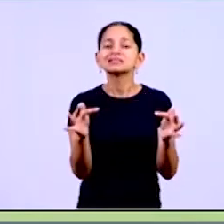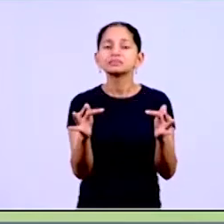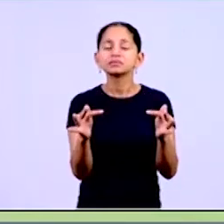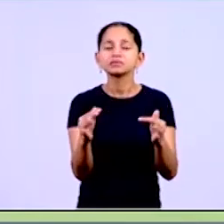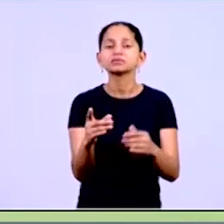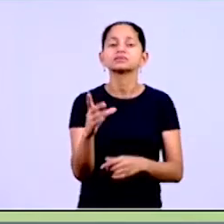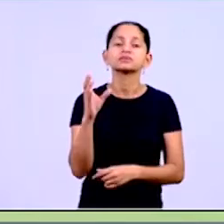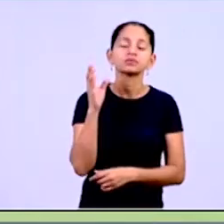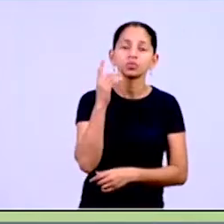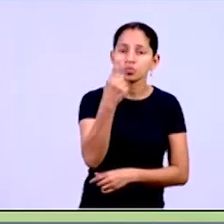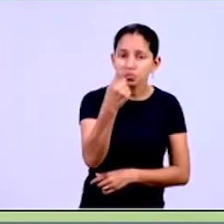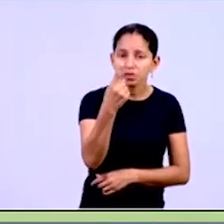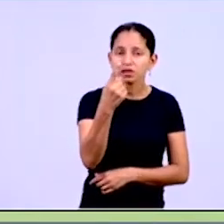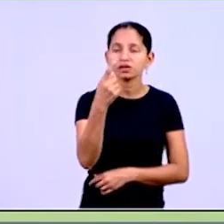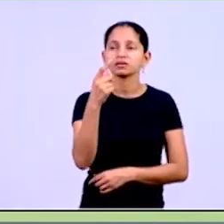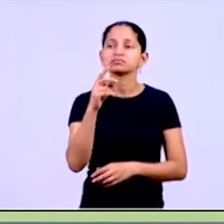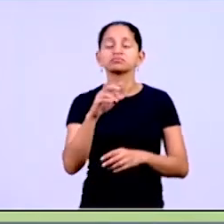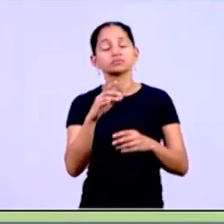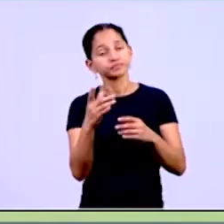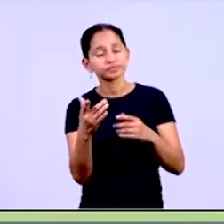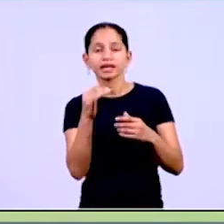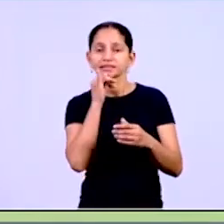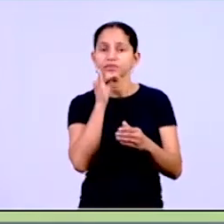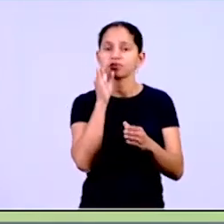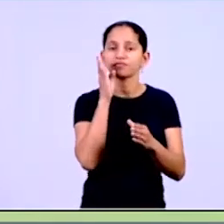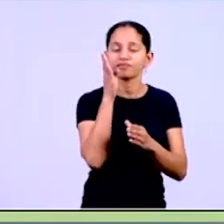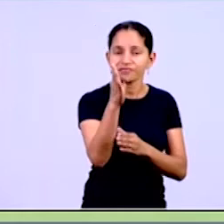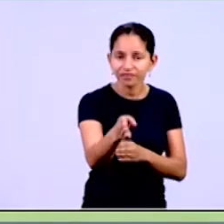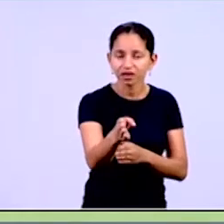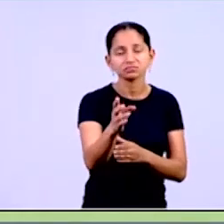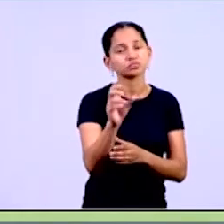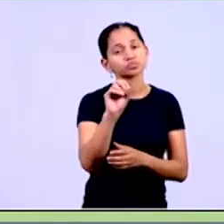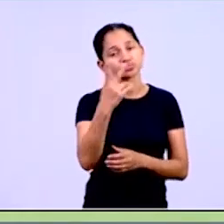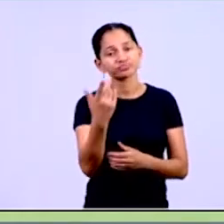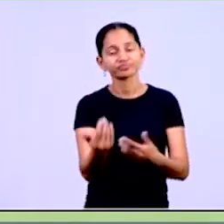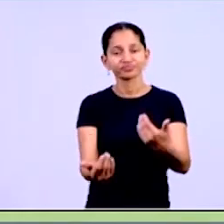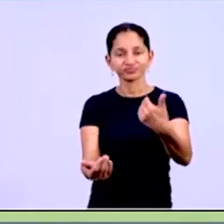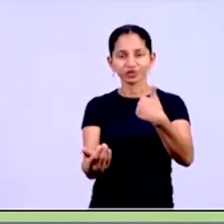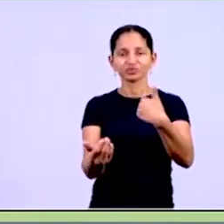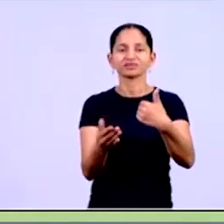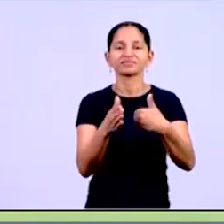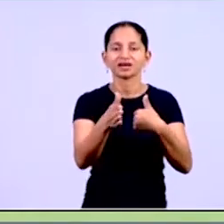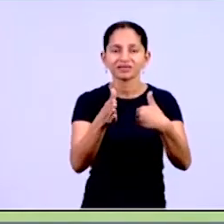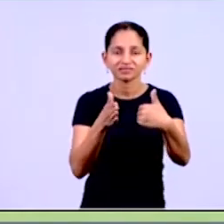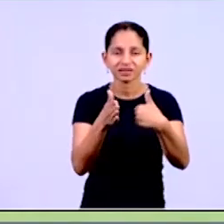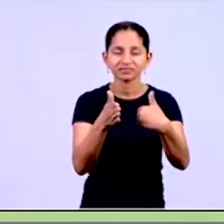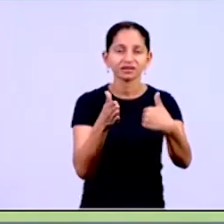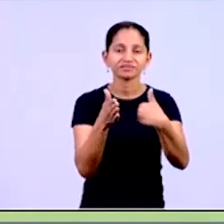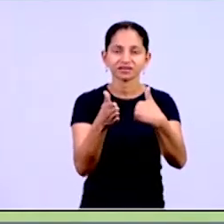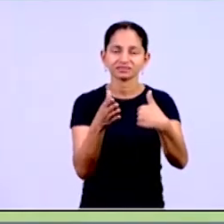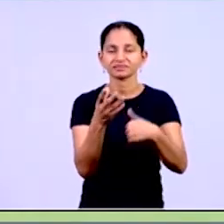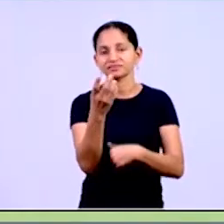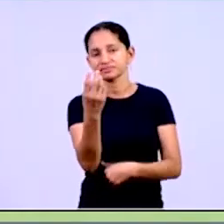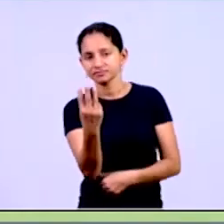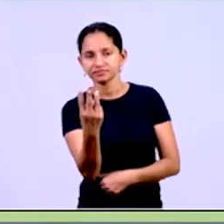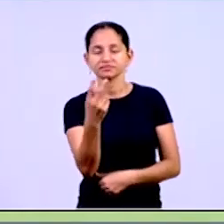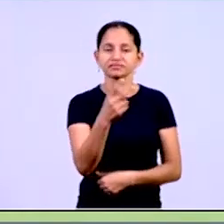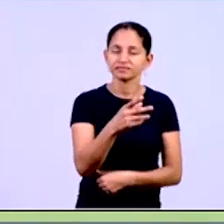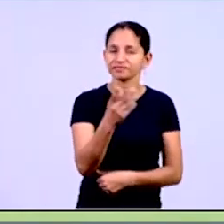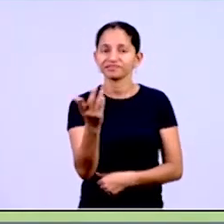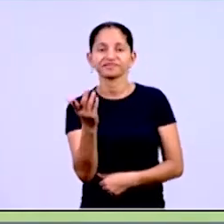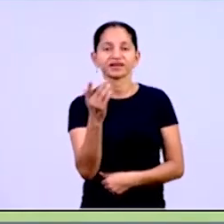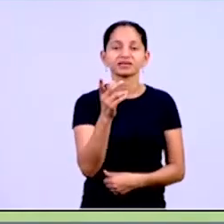né? Half duplex, ou vai ou vem, né? Aqui ou, e o duplex ele vai e vem